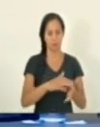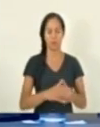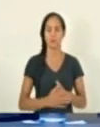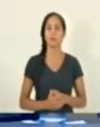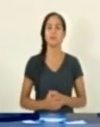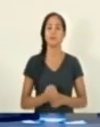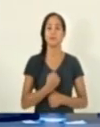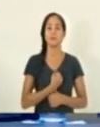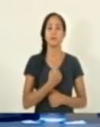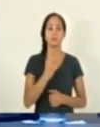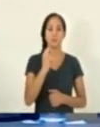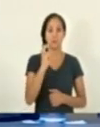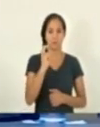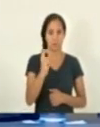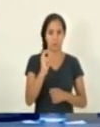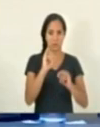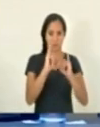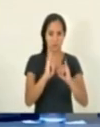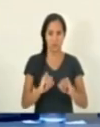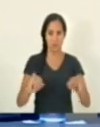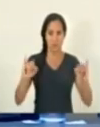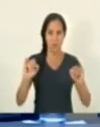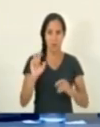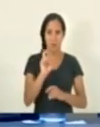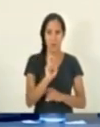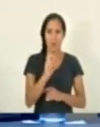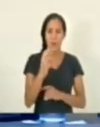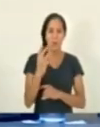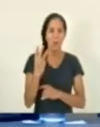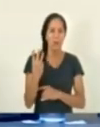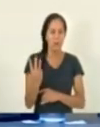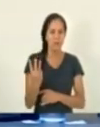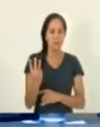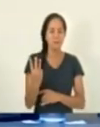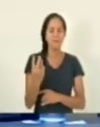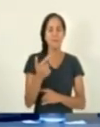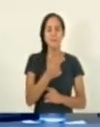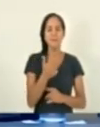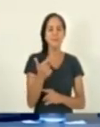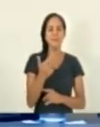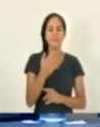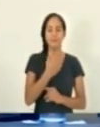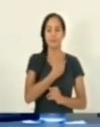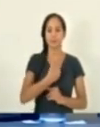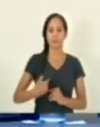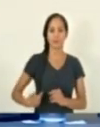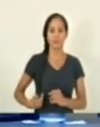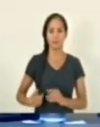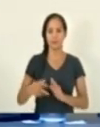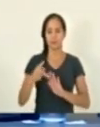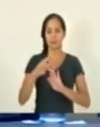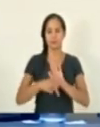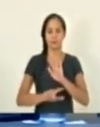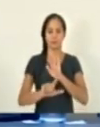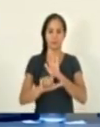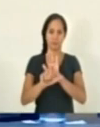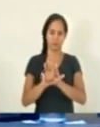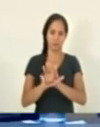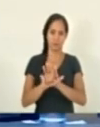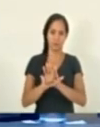Número 5, mensagem 53 do 22 do governador do Estado, de veto total ao projeto de lei, deputado